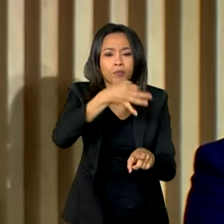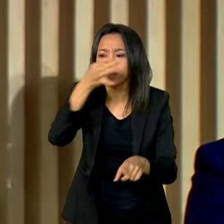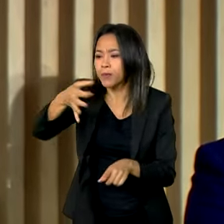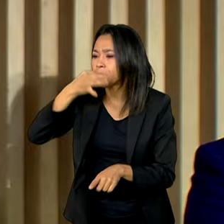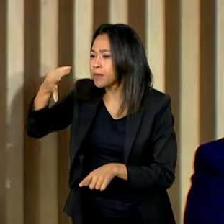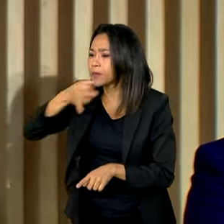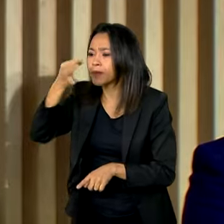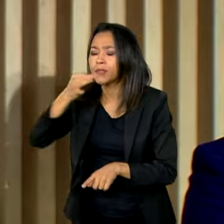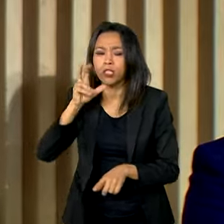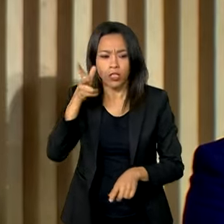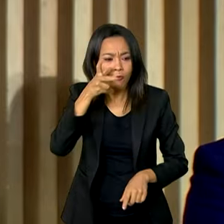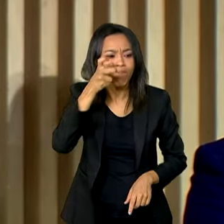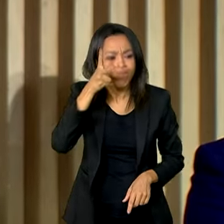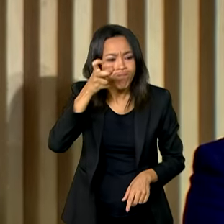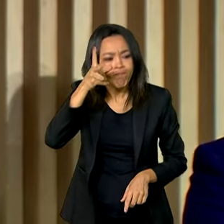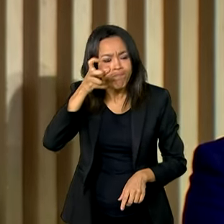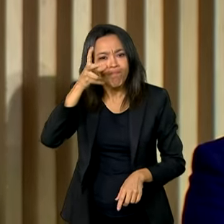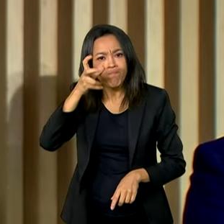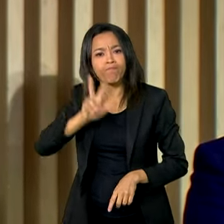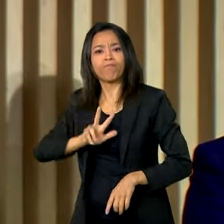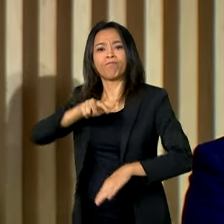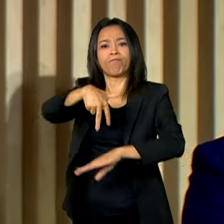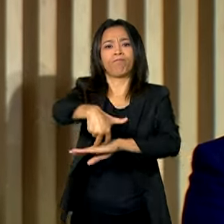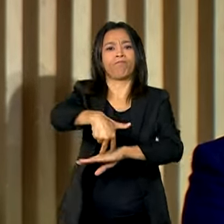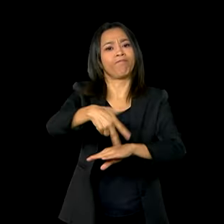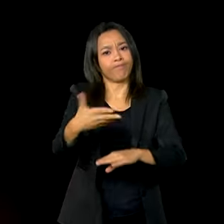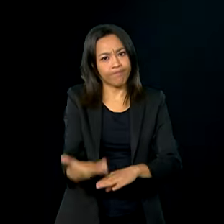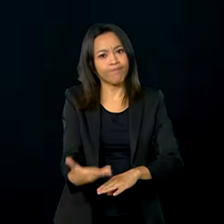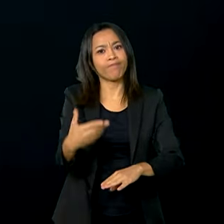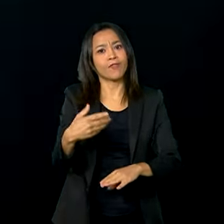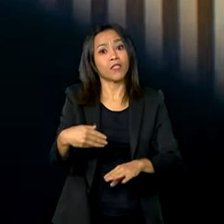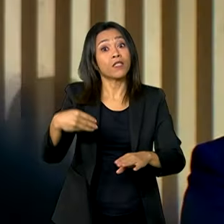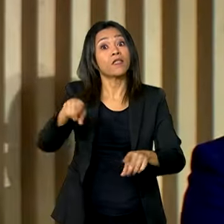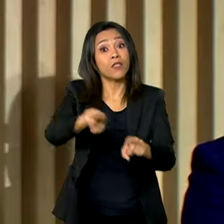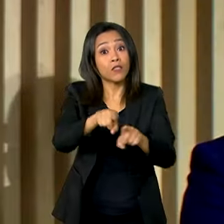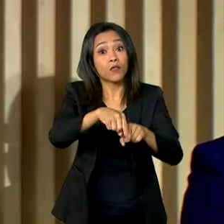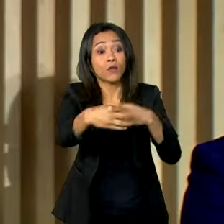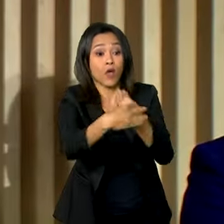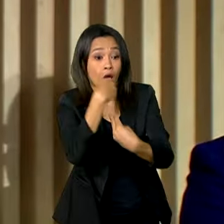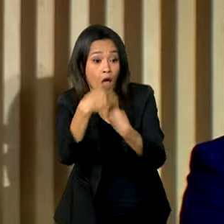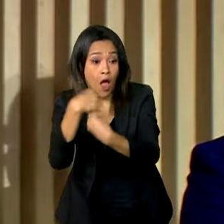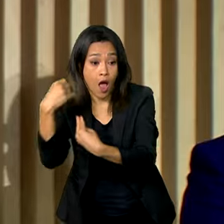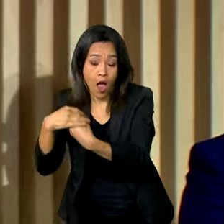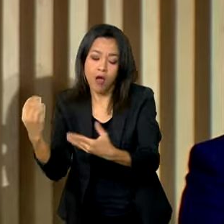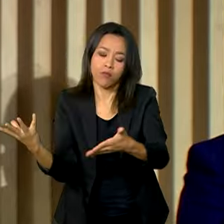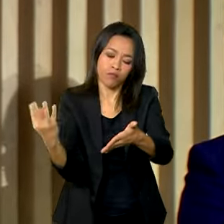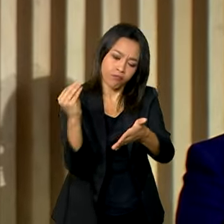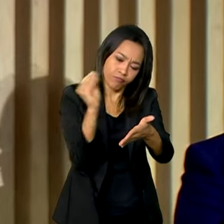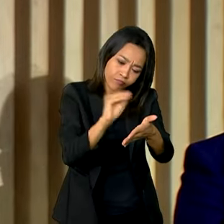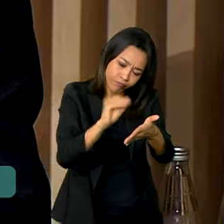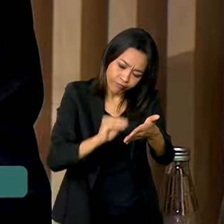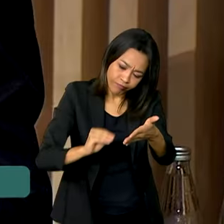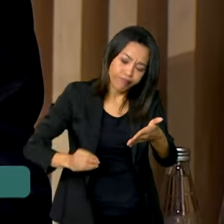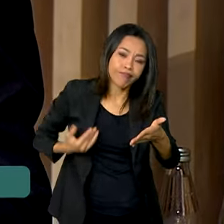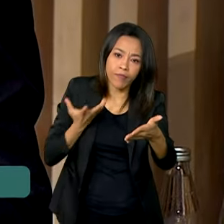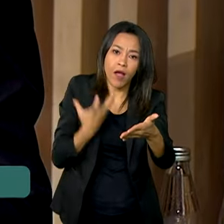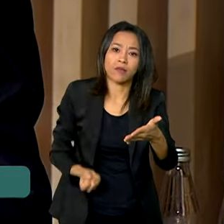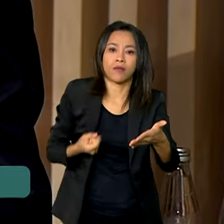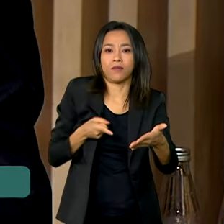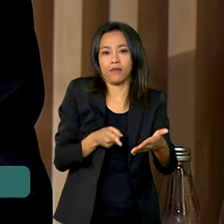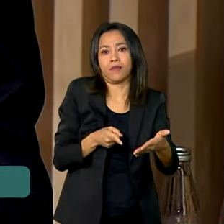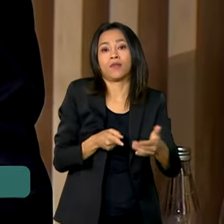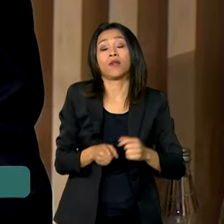mais ouvidas, né? E as suas recomendações sejam efetivamente aceitas. Foi um